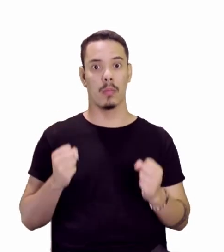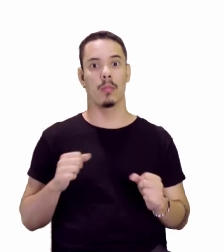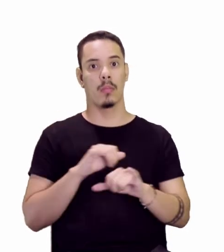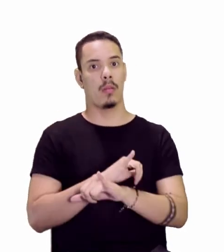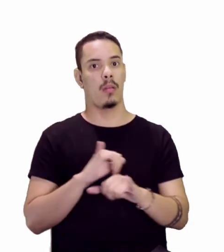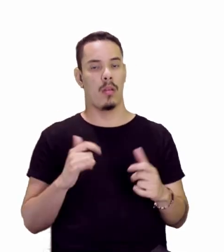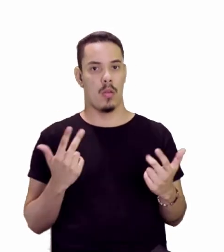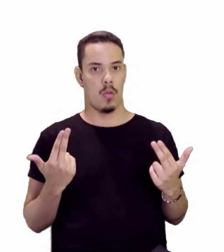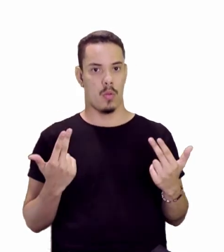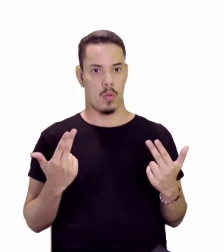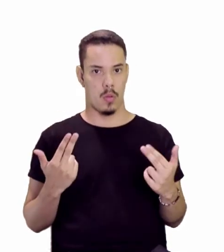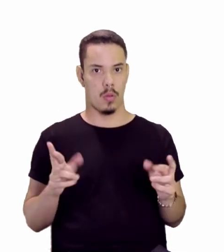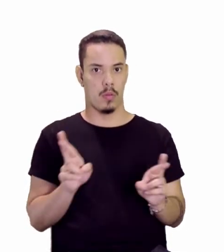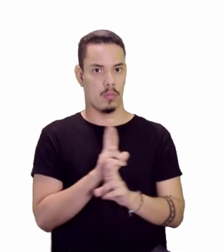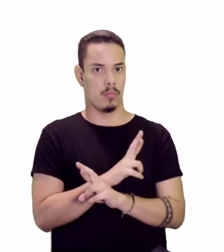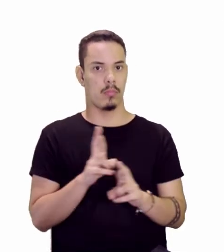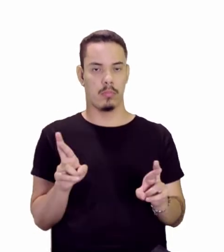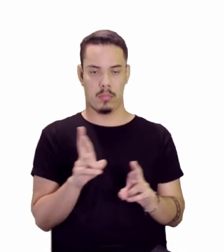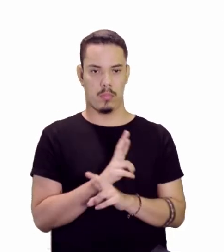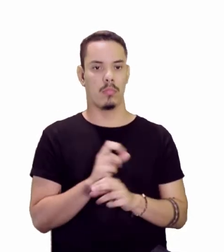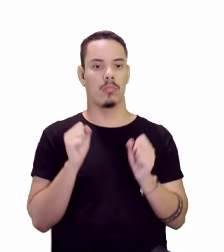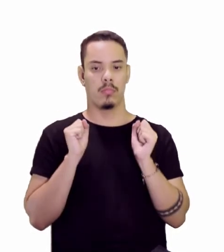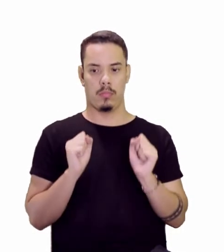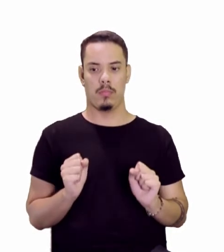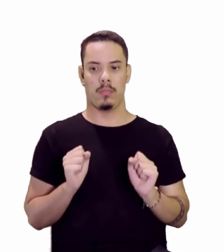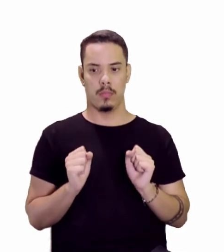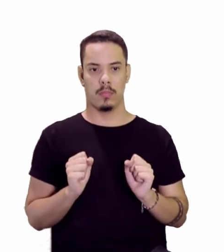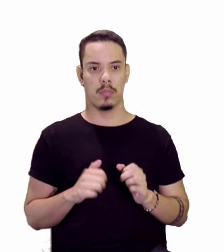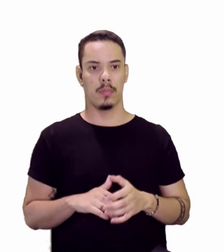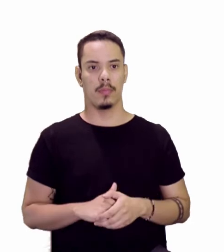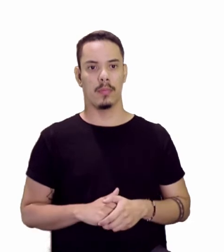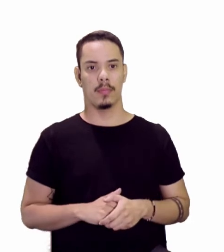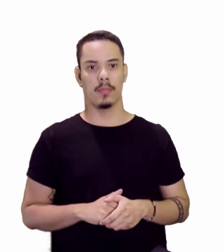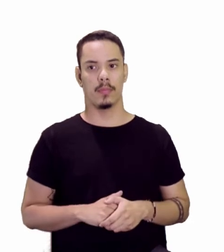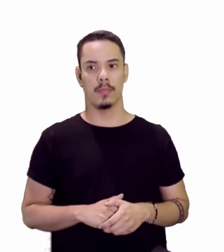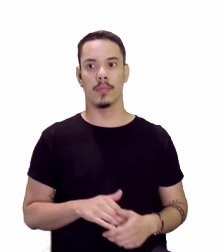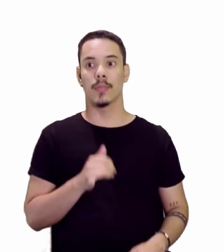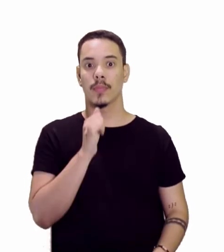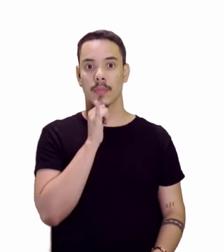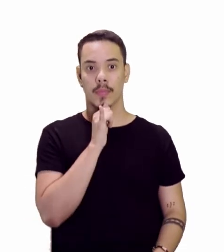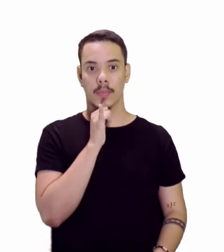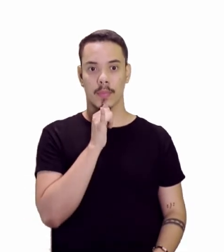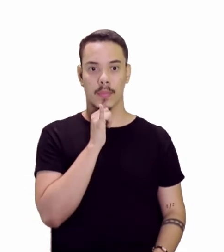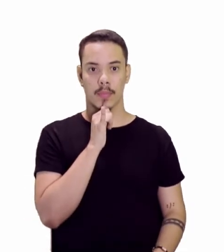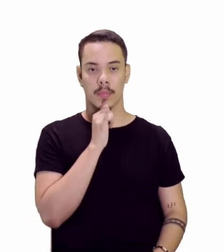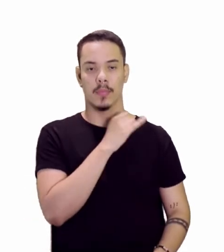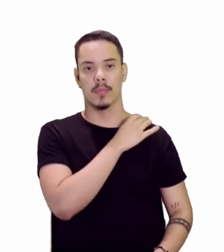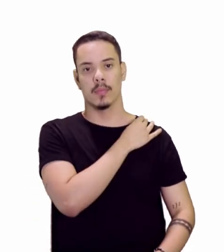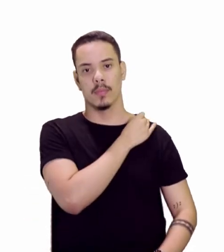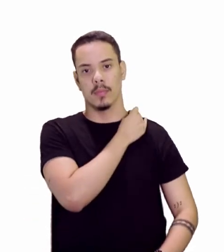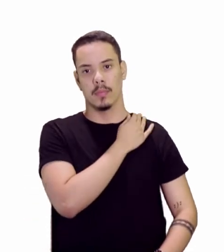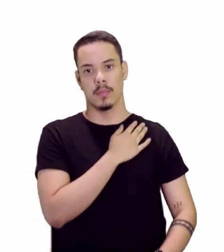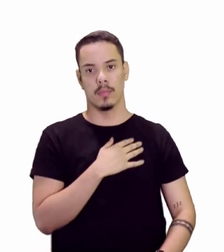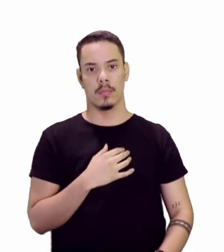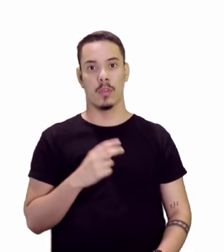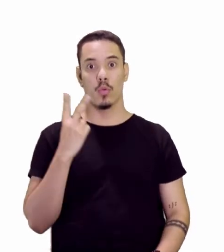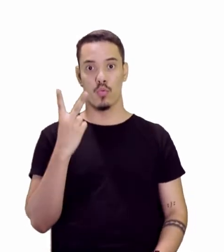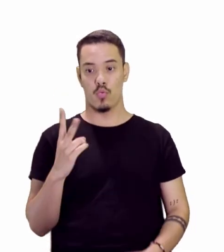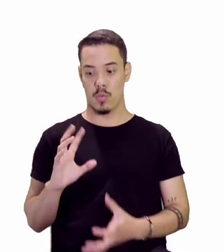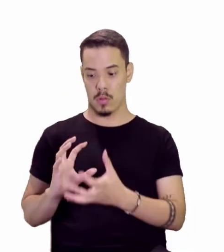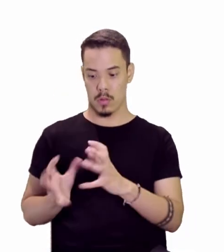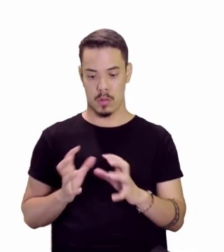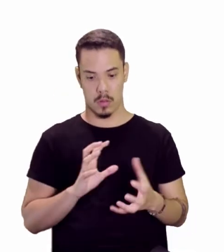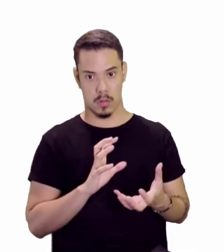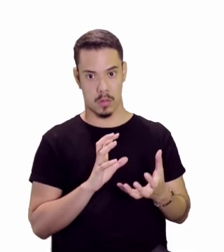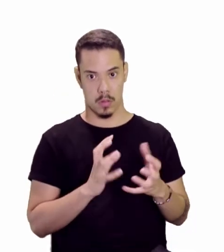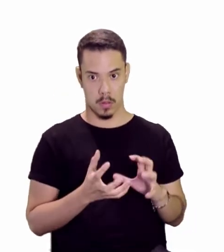posso fazer uma relação entre eles, né? Claro, Exato. se precisar. Bom, olha só, vamos ver esse exemplozinho aí, ó. Duas esferas de mesmo volume, só